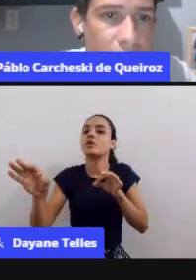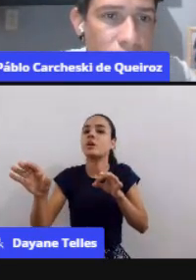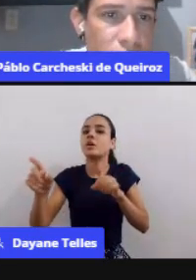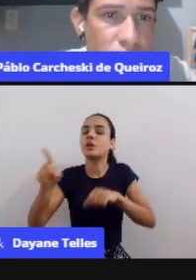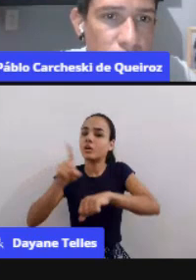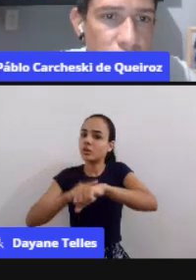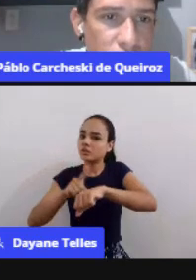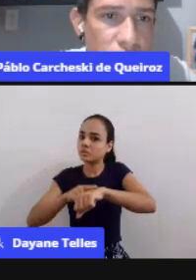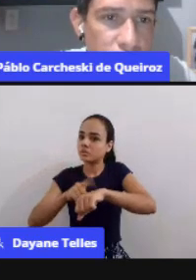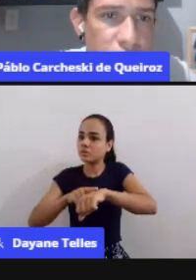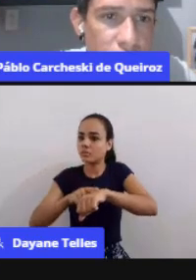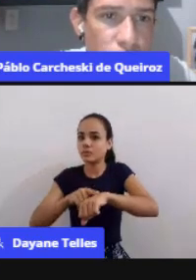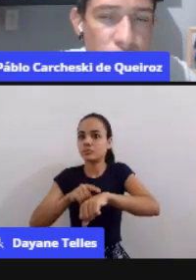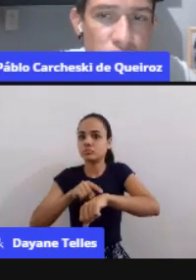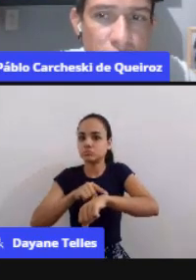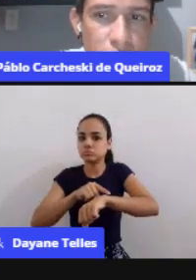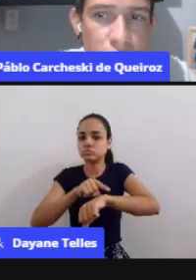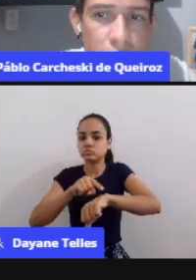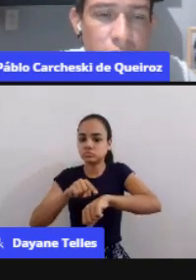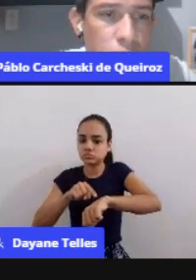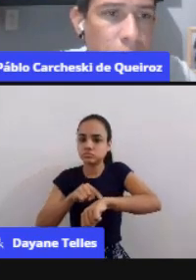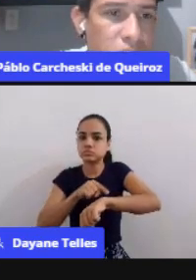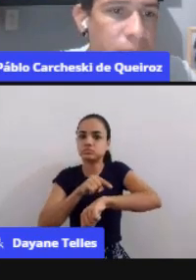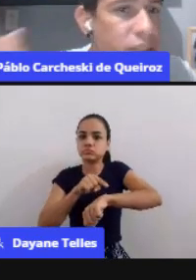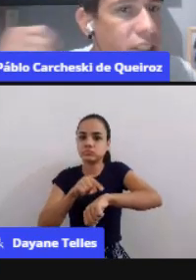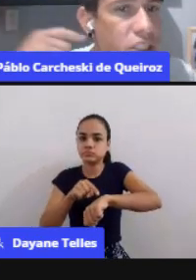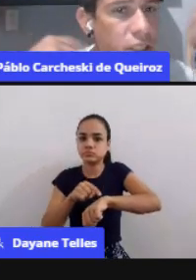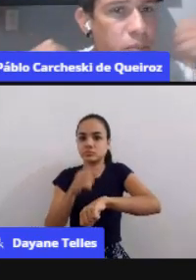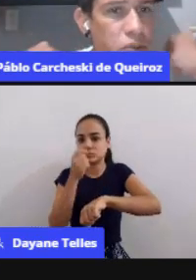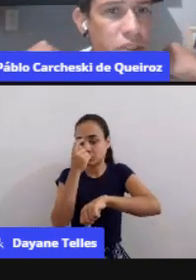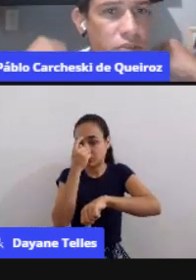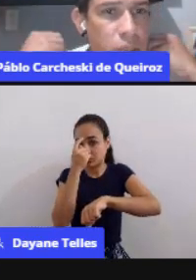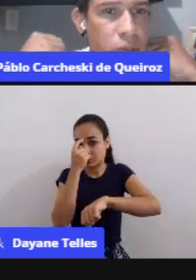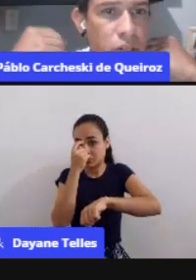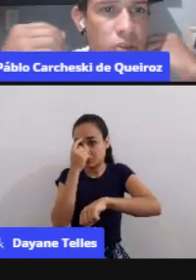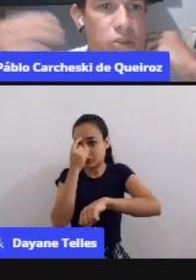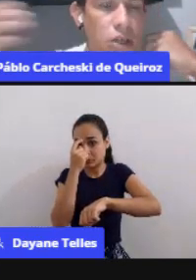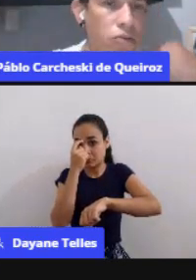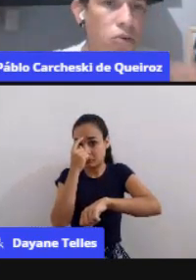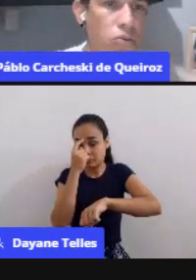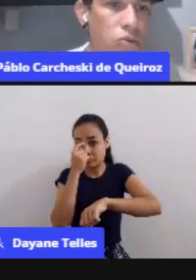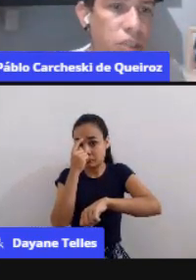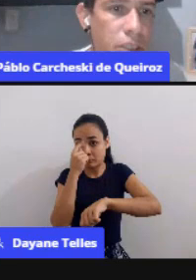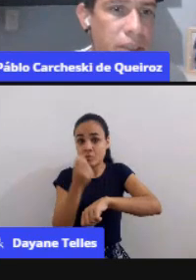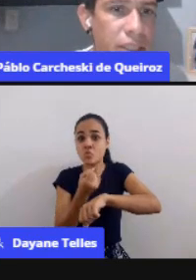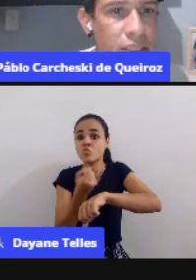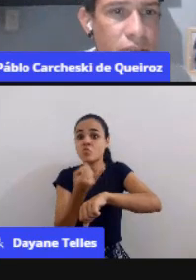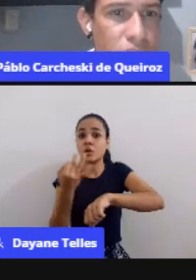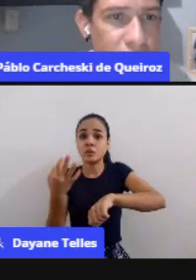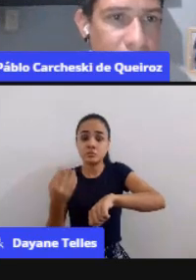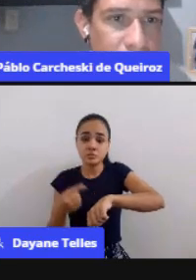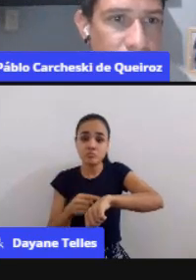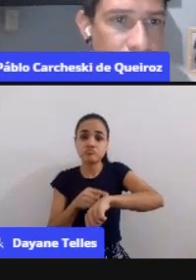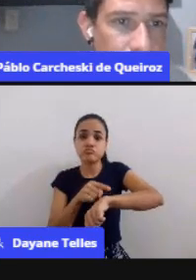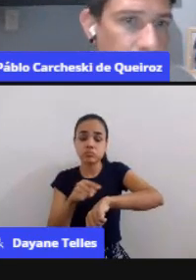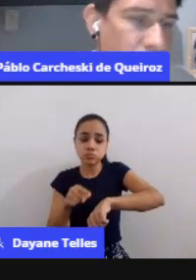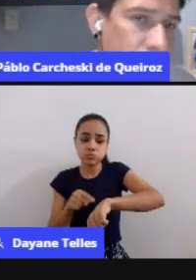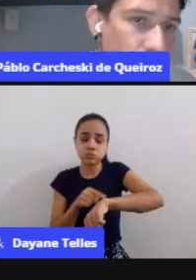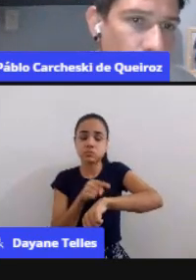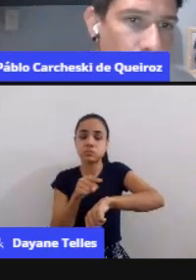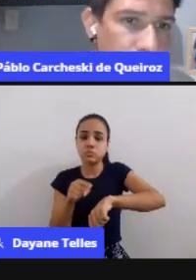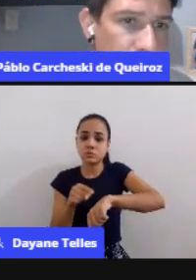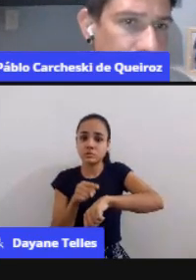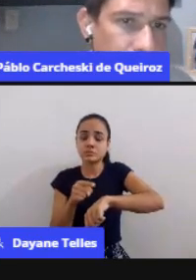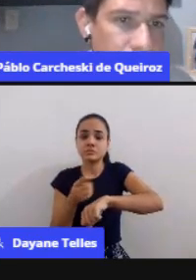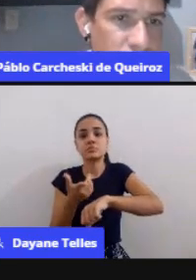questão real, né, de vida, de cotidiano, isso praticamente seja impossível, né? Porque eu não vou conseguir manter essa velocidade, né?